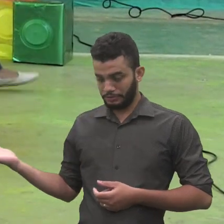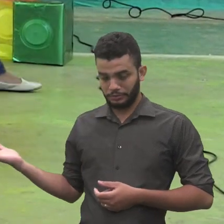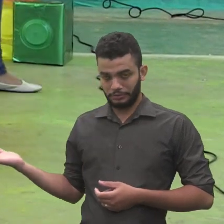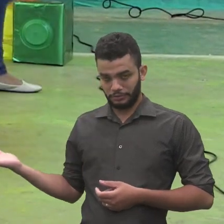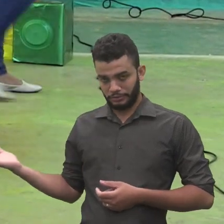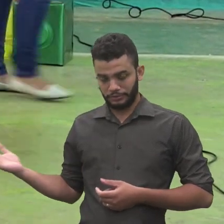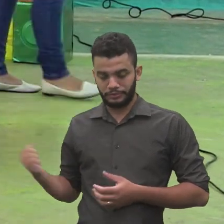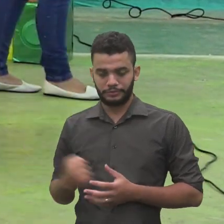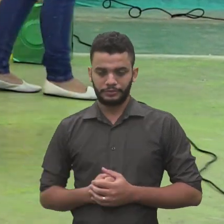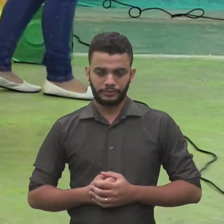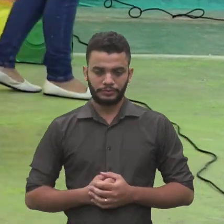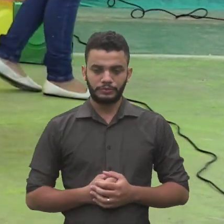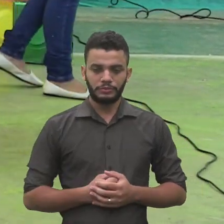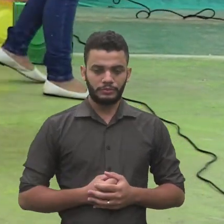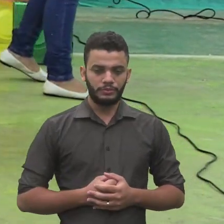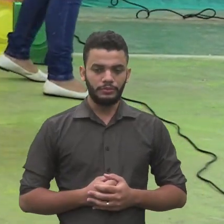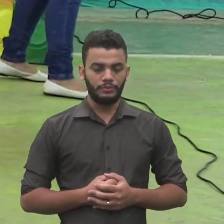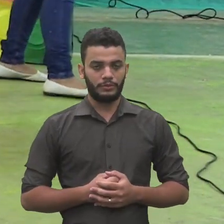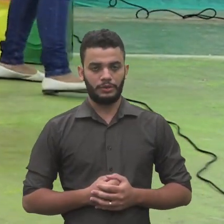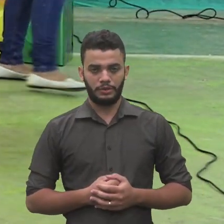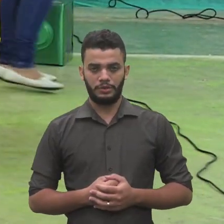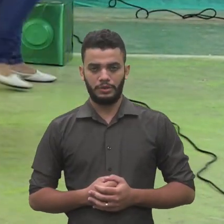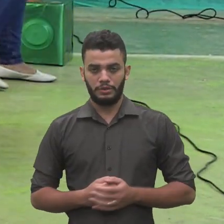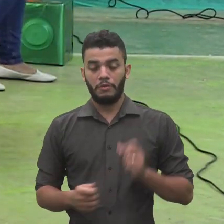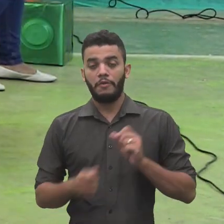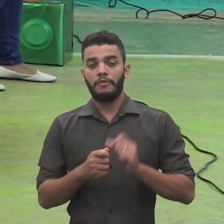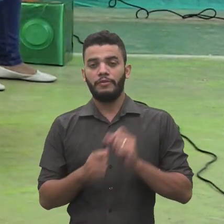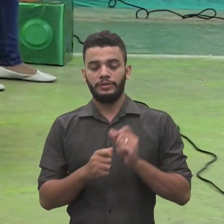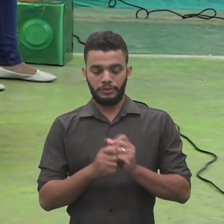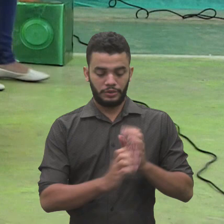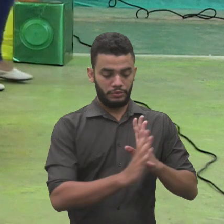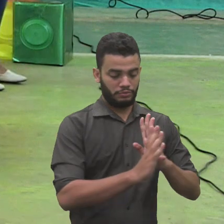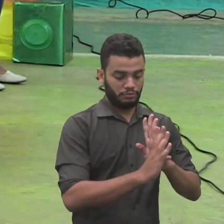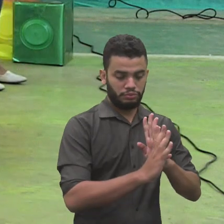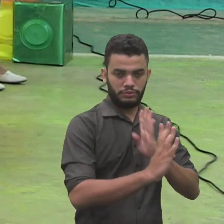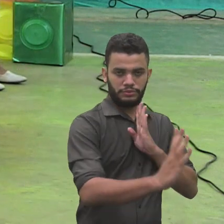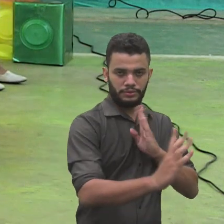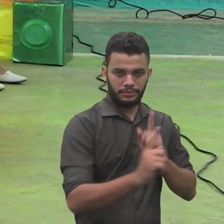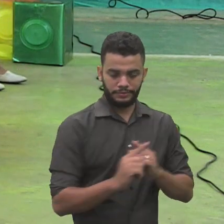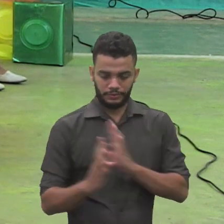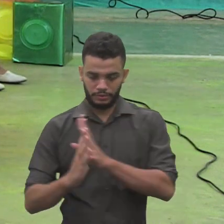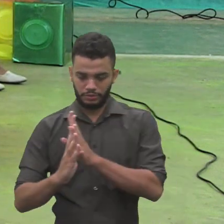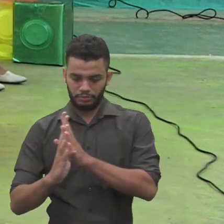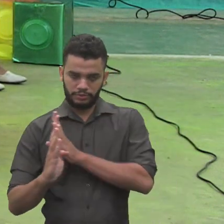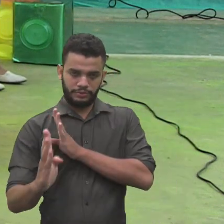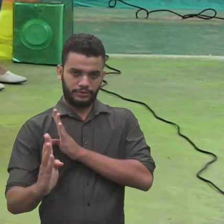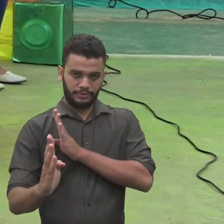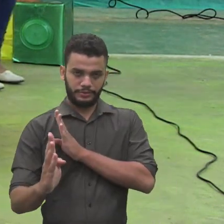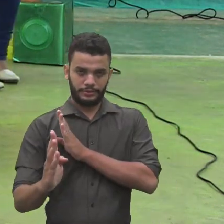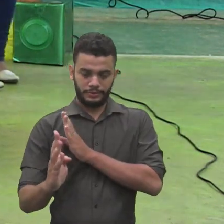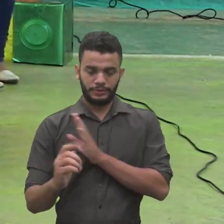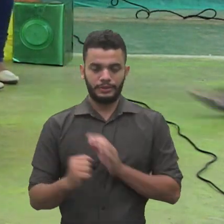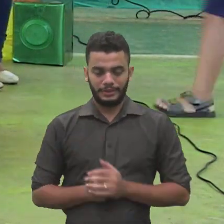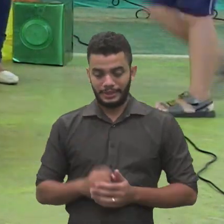Agora o Pedro Henrique e a Valentina vão representar os nossos monitores.